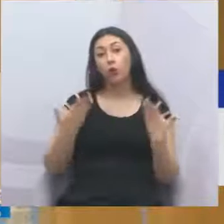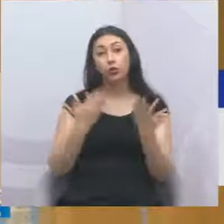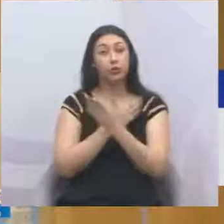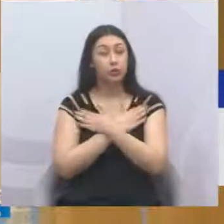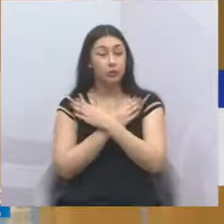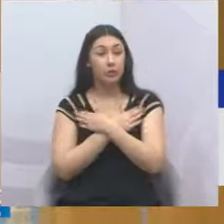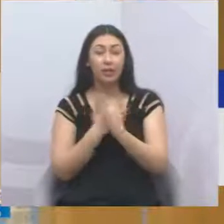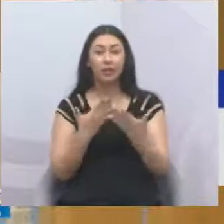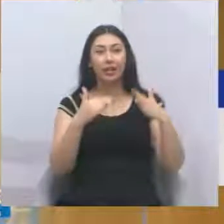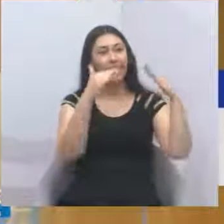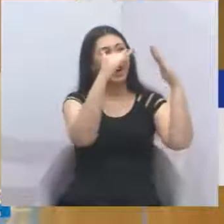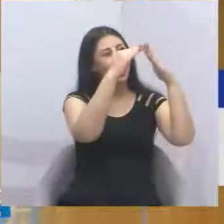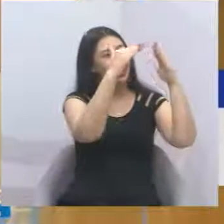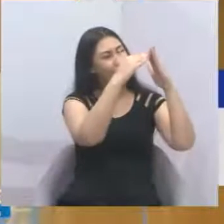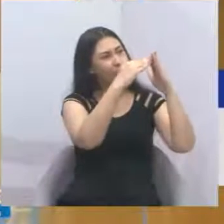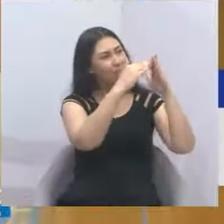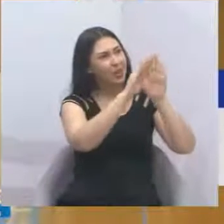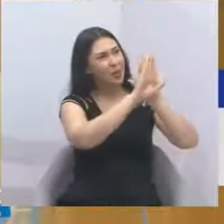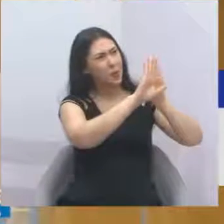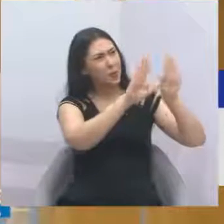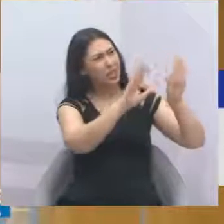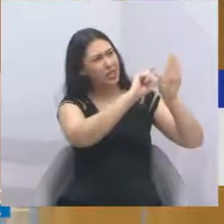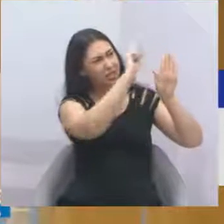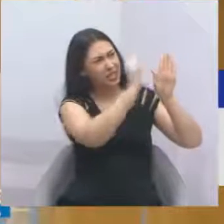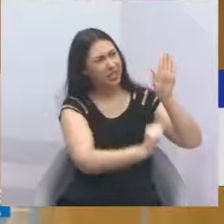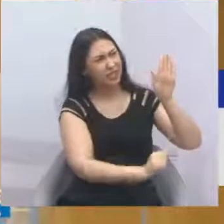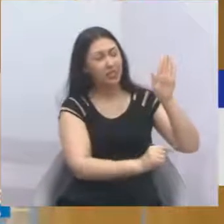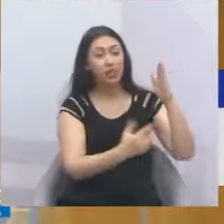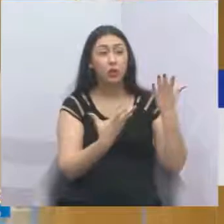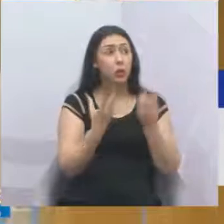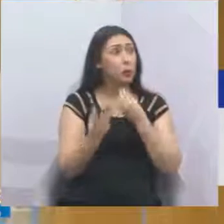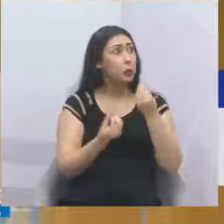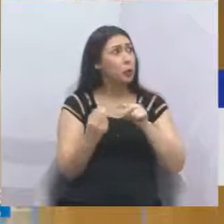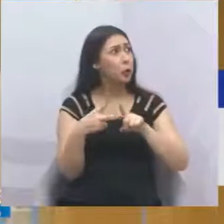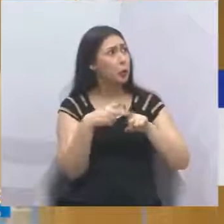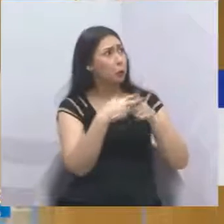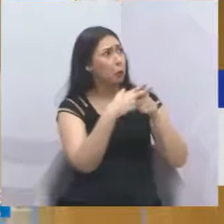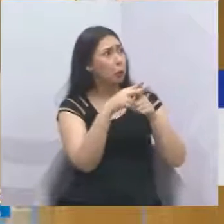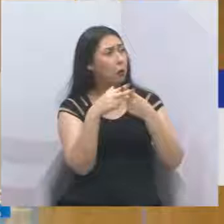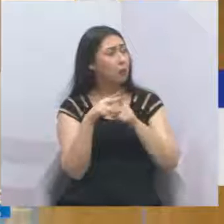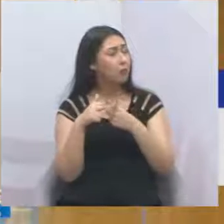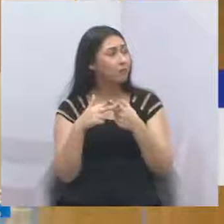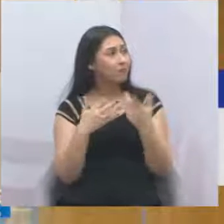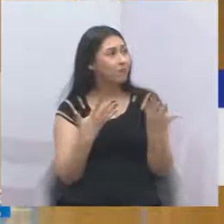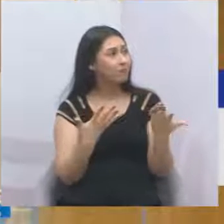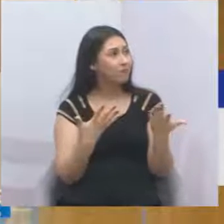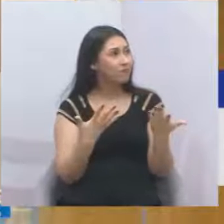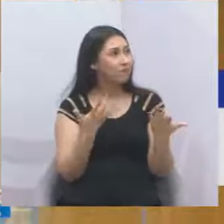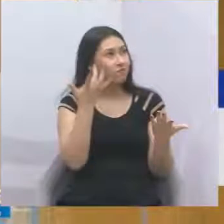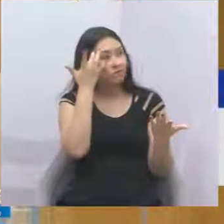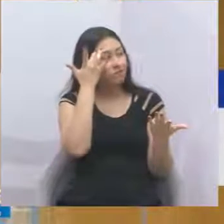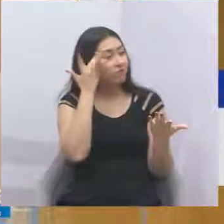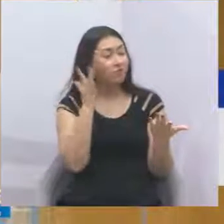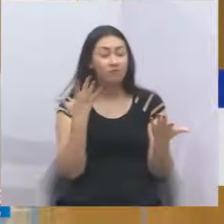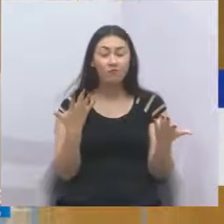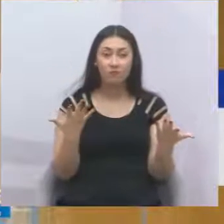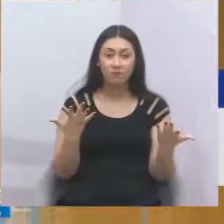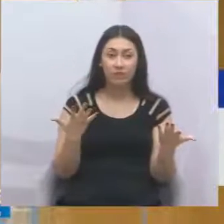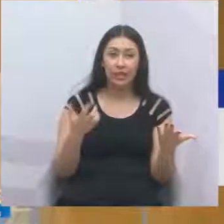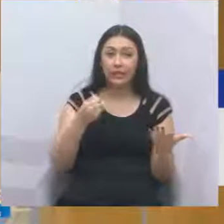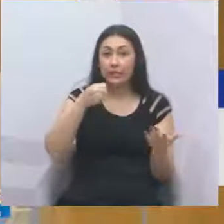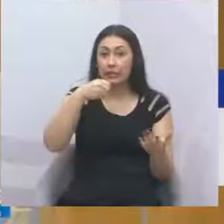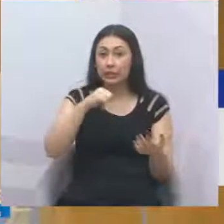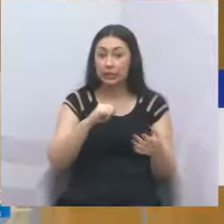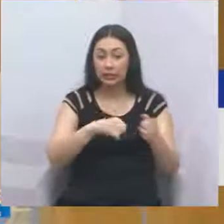desempregado, sua casa está trincada, não sabe qual vai ser o problema daquela trinca, se a